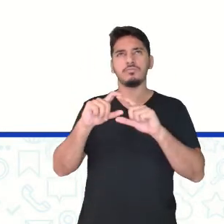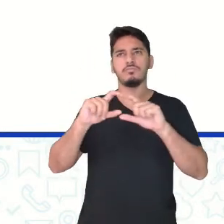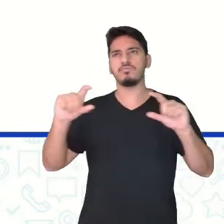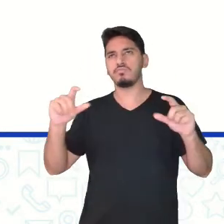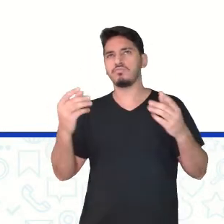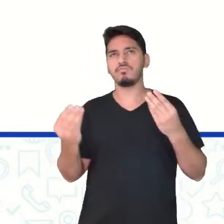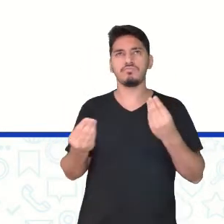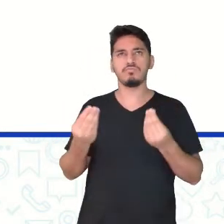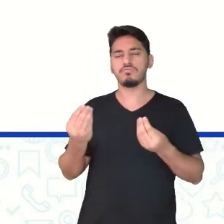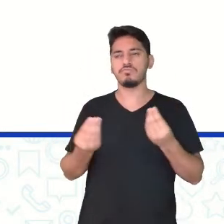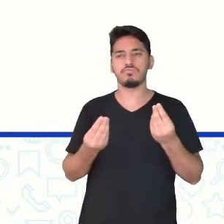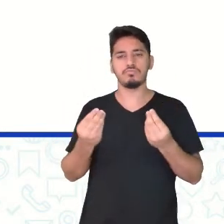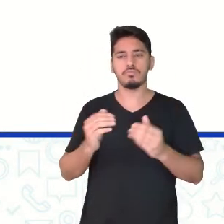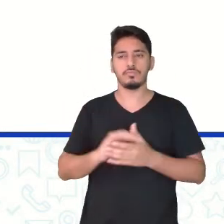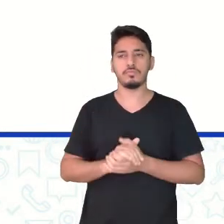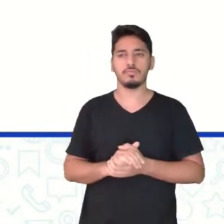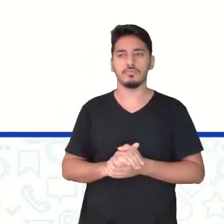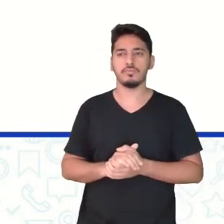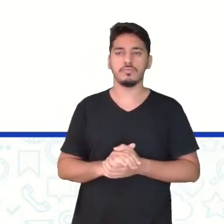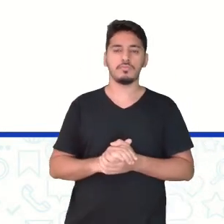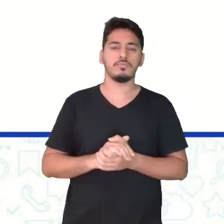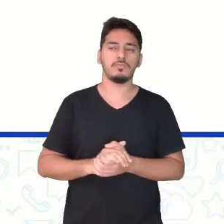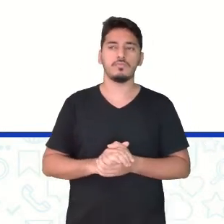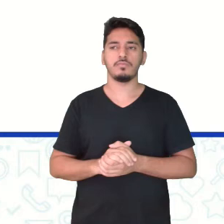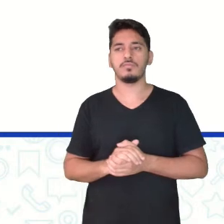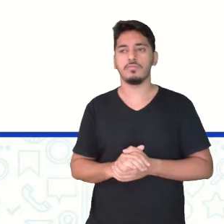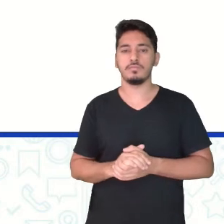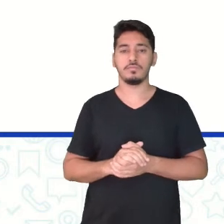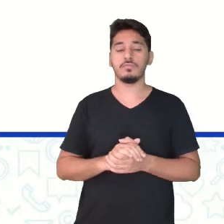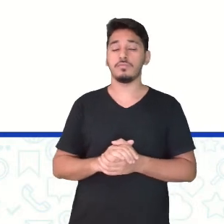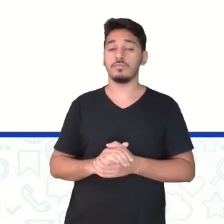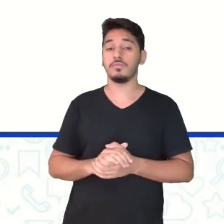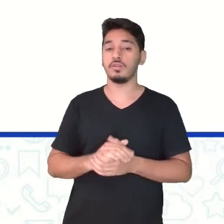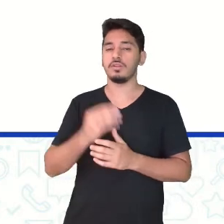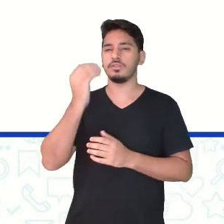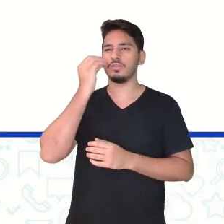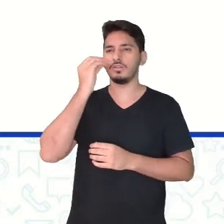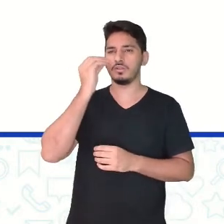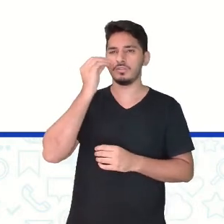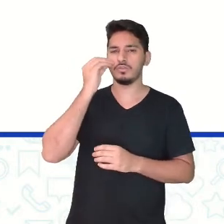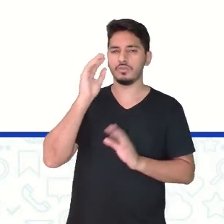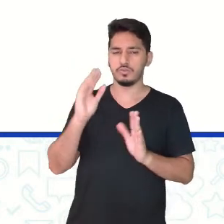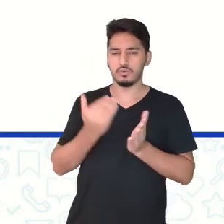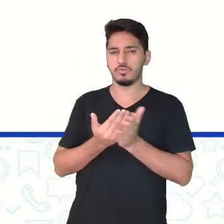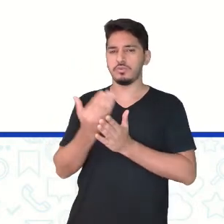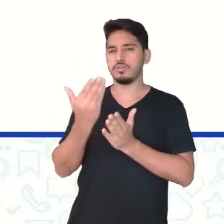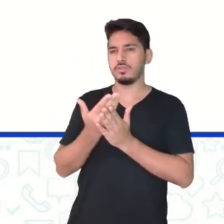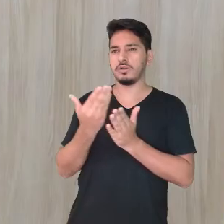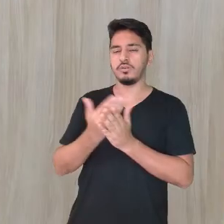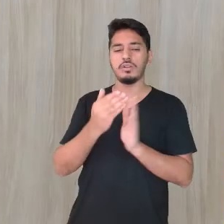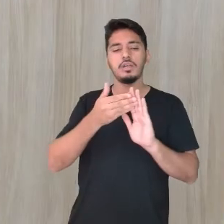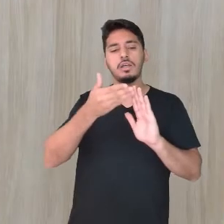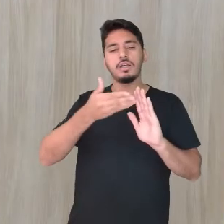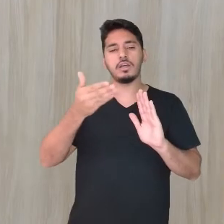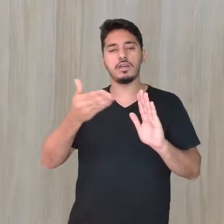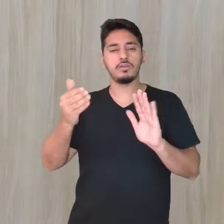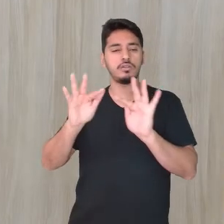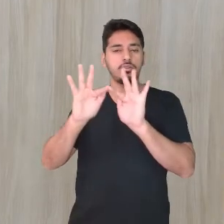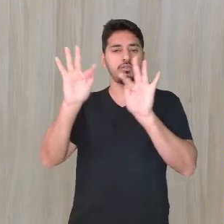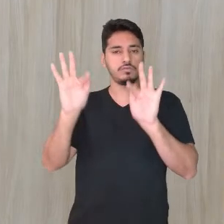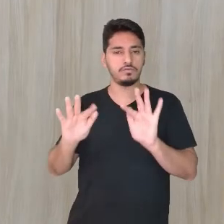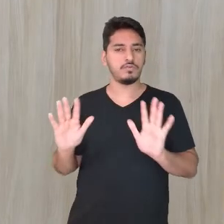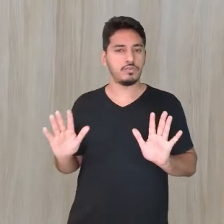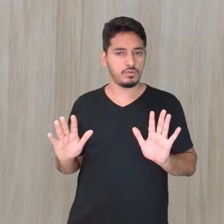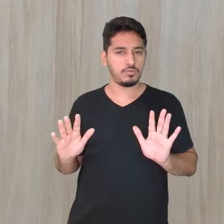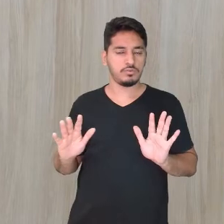conseguir desenvolver aí. Veja, a fórmula que a gente testou quando eu falei no começo da aula, cada uma das fórmulas aí, cada